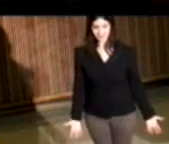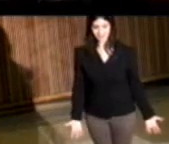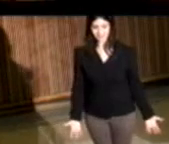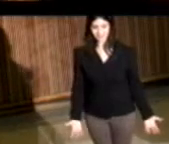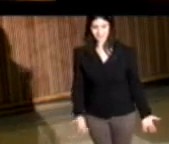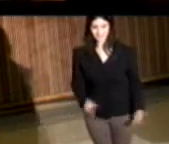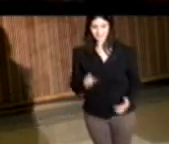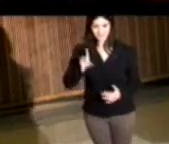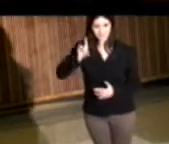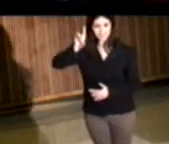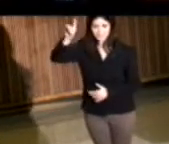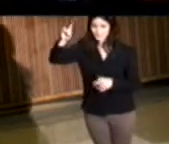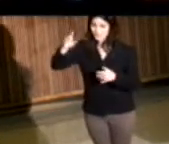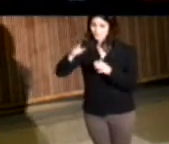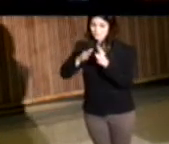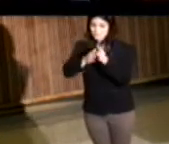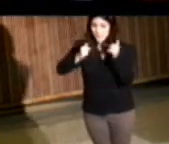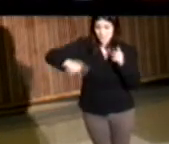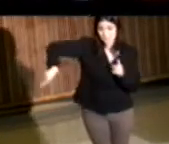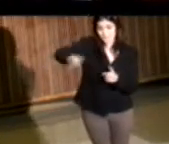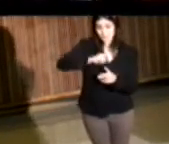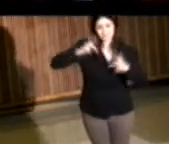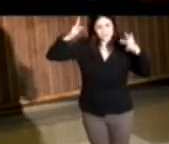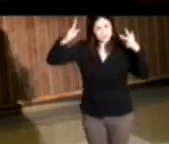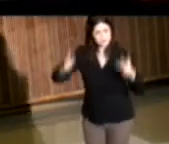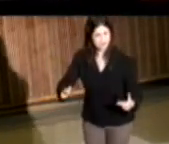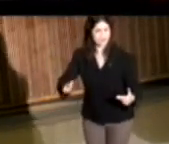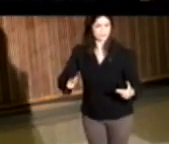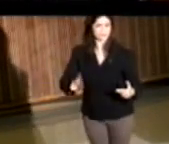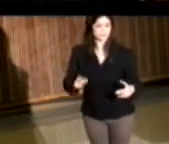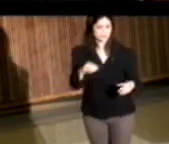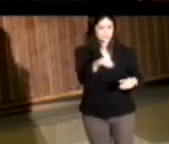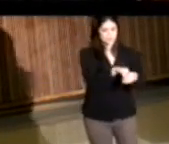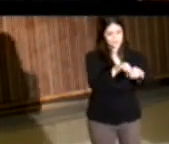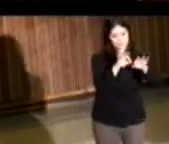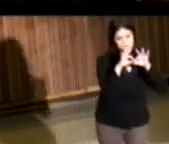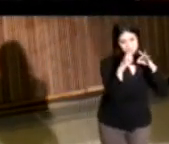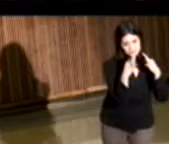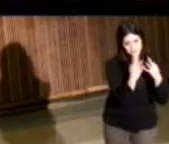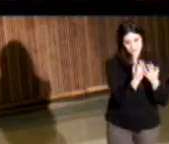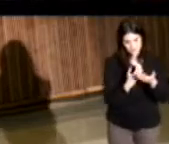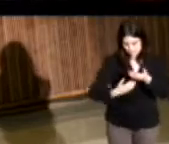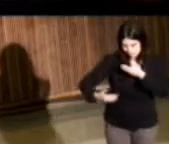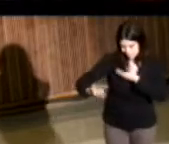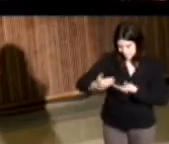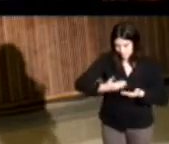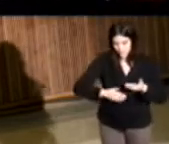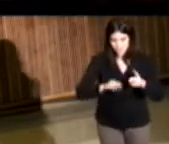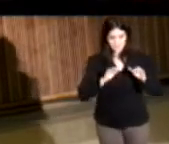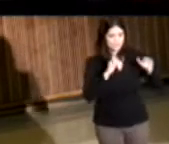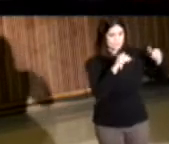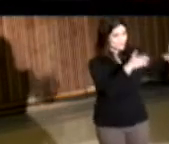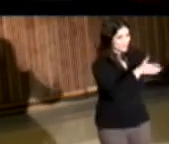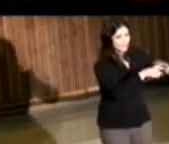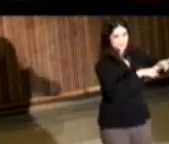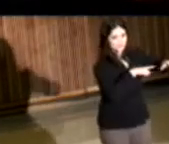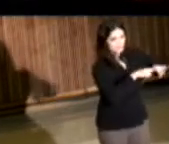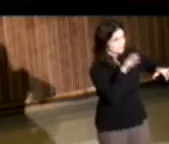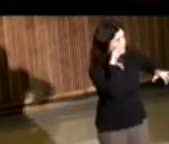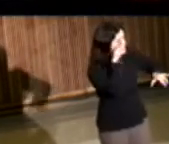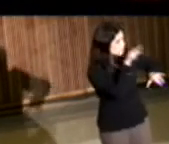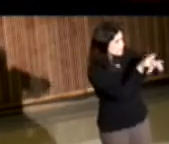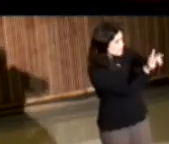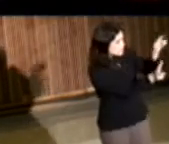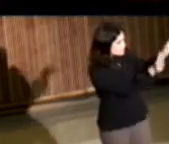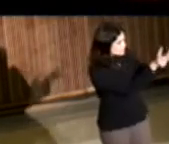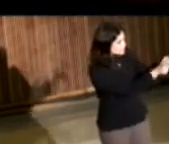sua casa. É essa graça que Deus quer que você tenha quando você olha as pessoas. Mas é complicado